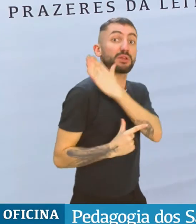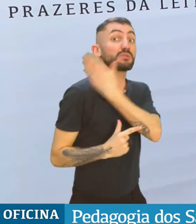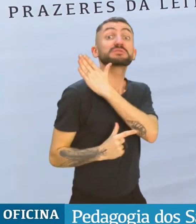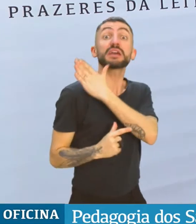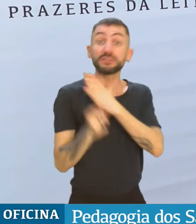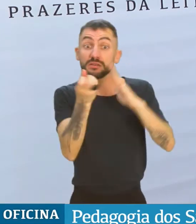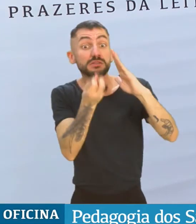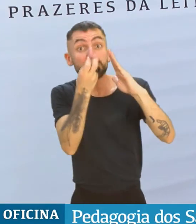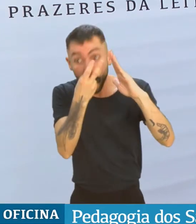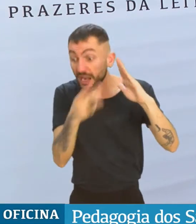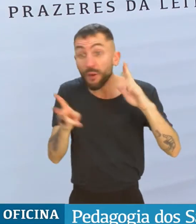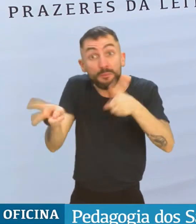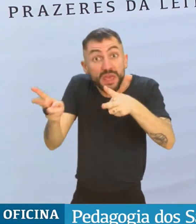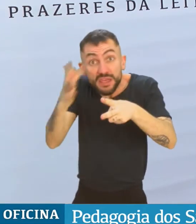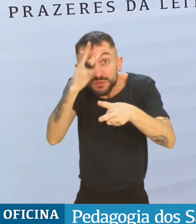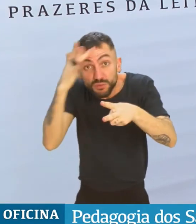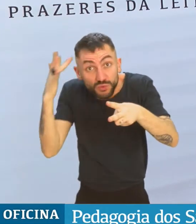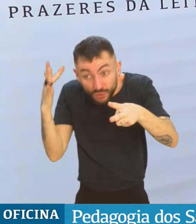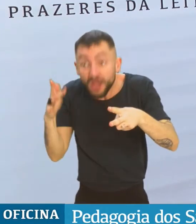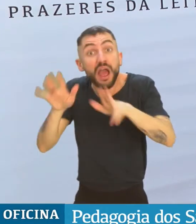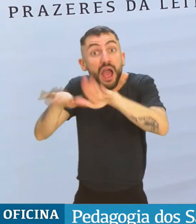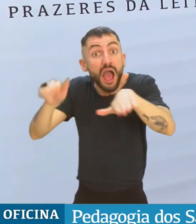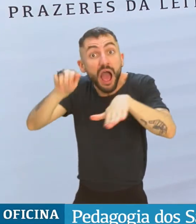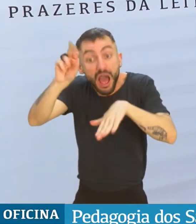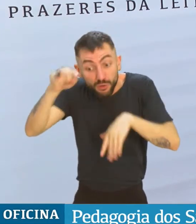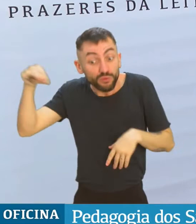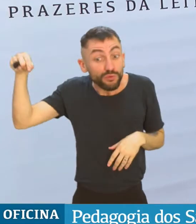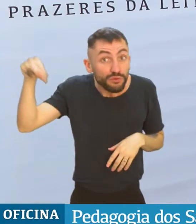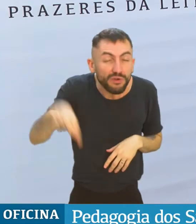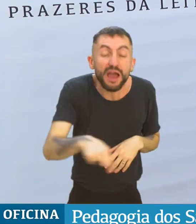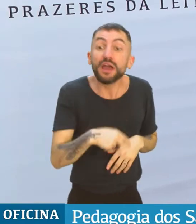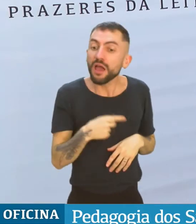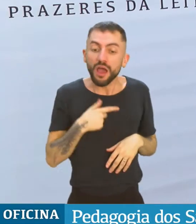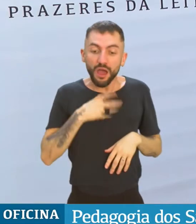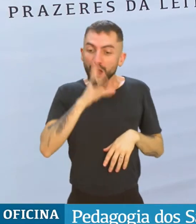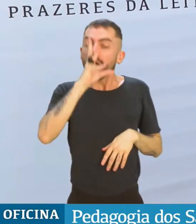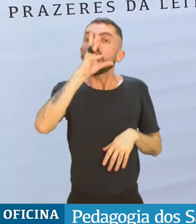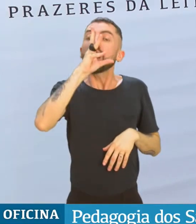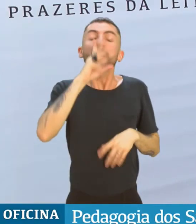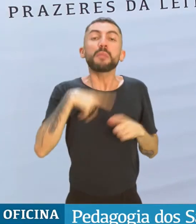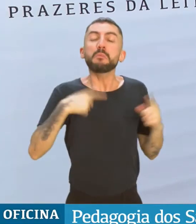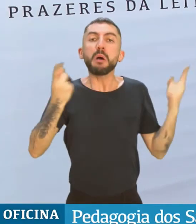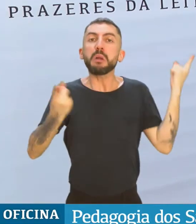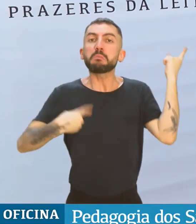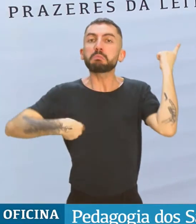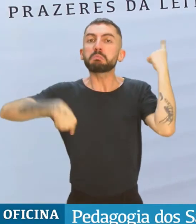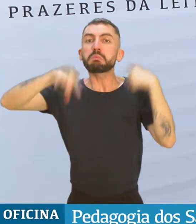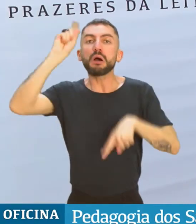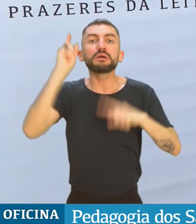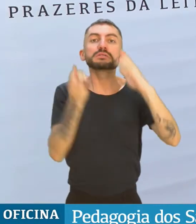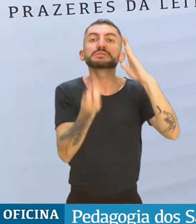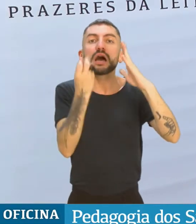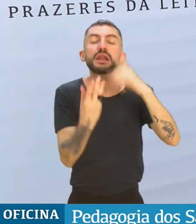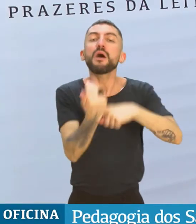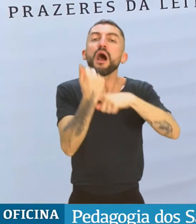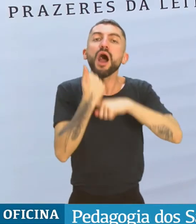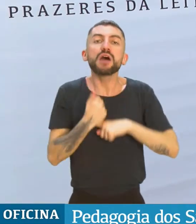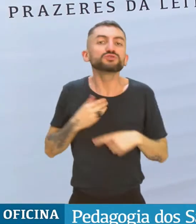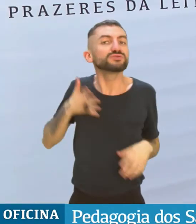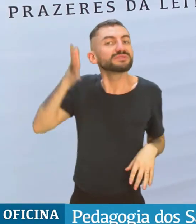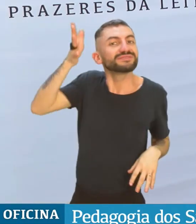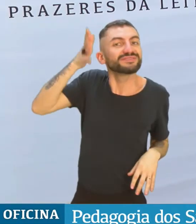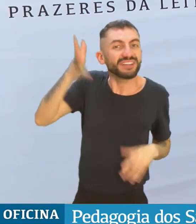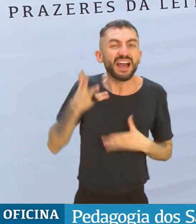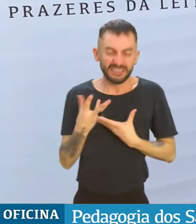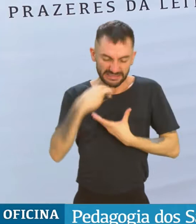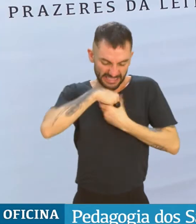talentos, muitas pessoas que ficam ali muitas vezes fechadas, caladas, e tem essa oportunidade do sarau de colocar para fora tudo aquilo